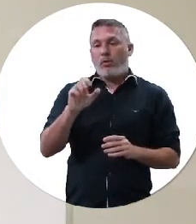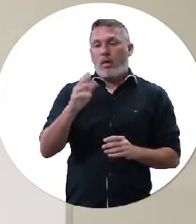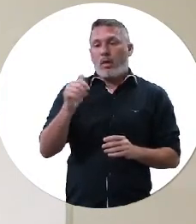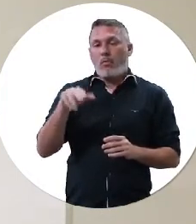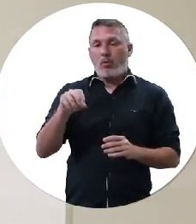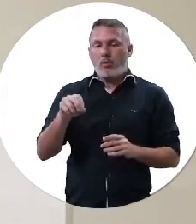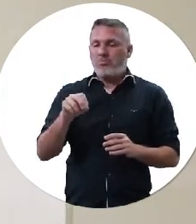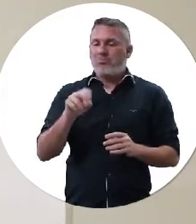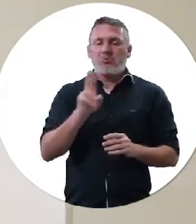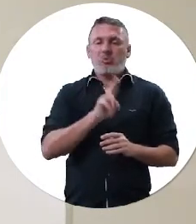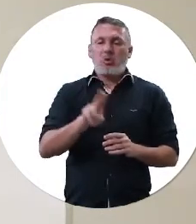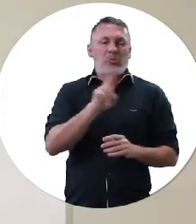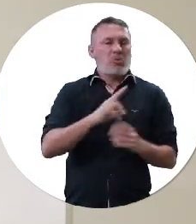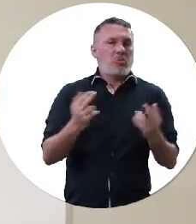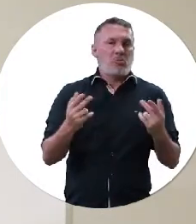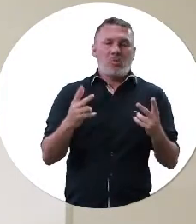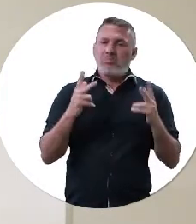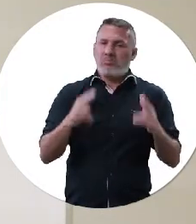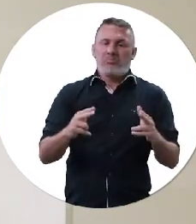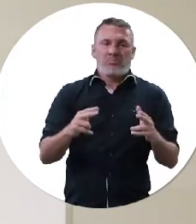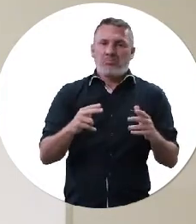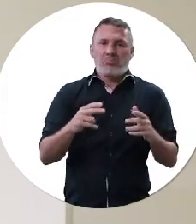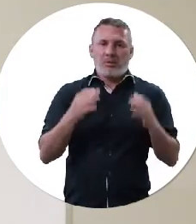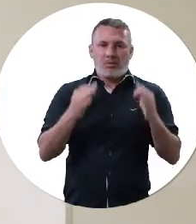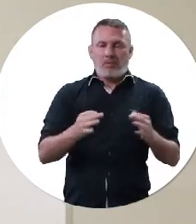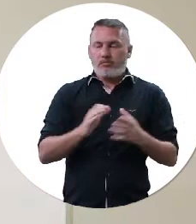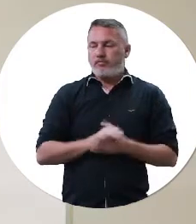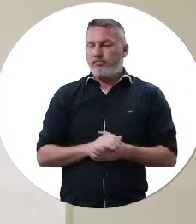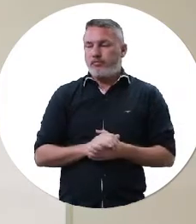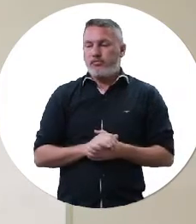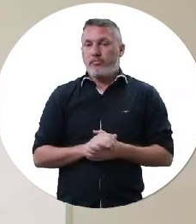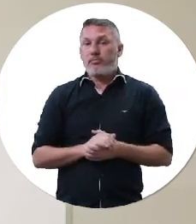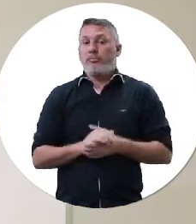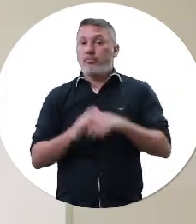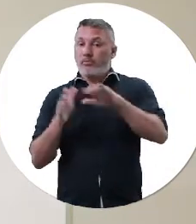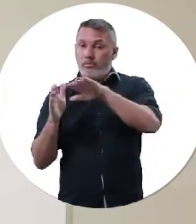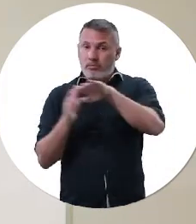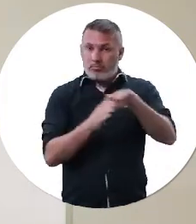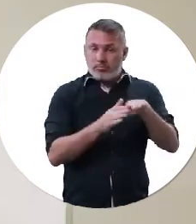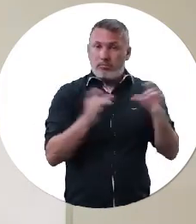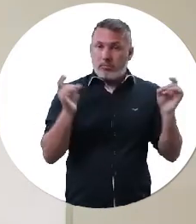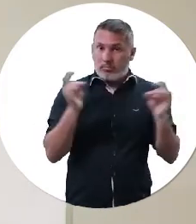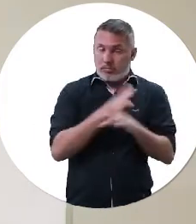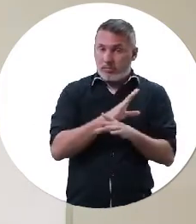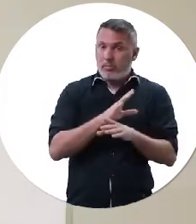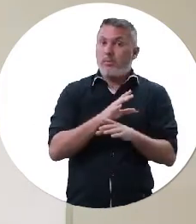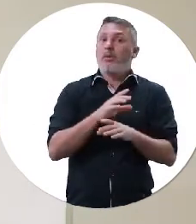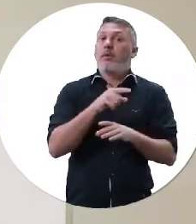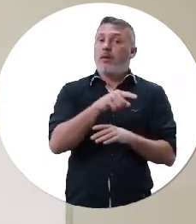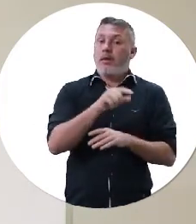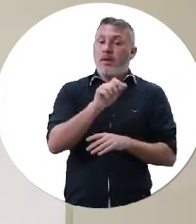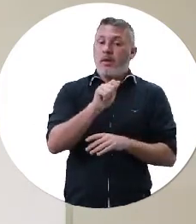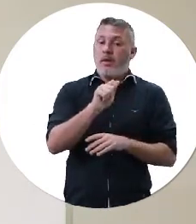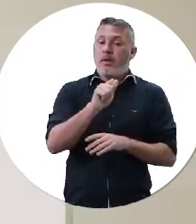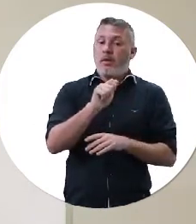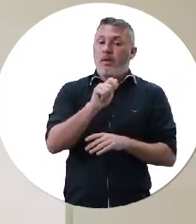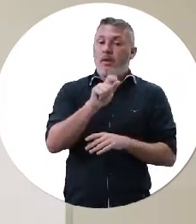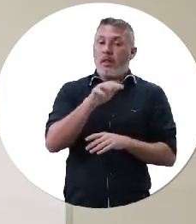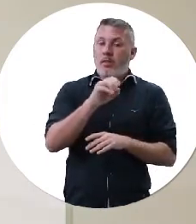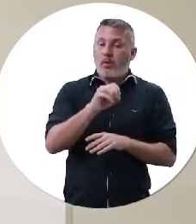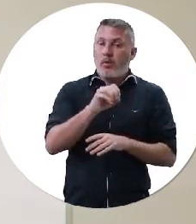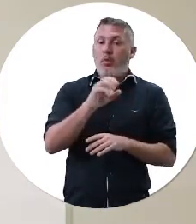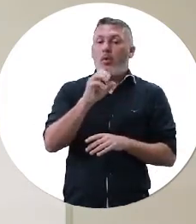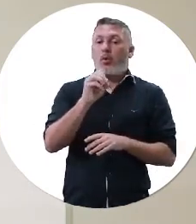correta. Certo? Esses são os haletos orgânicos. Detalhe, haleto orgânico, halogênio, não é